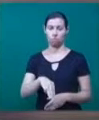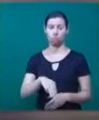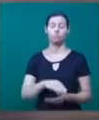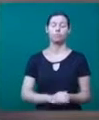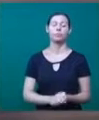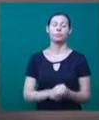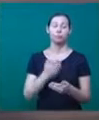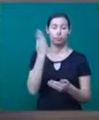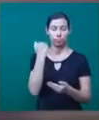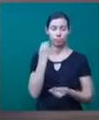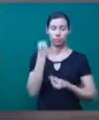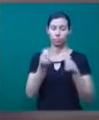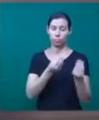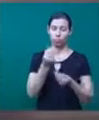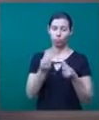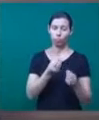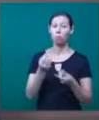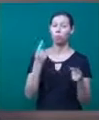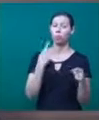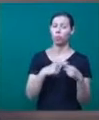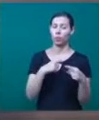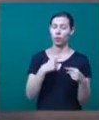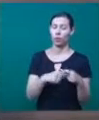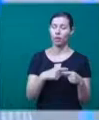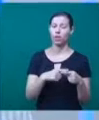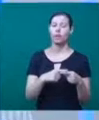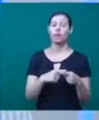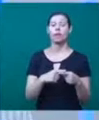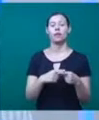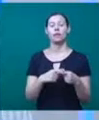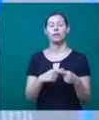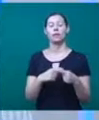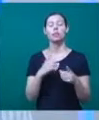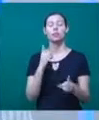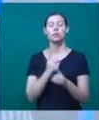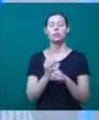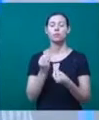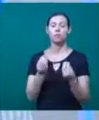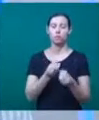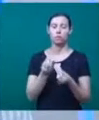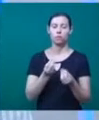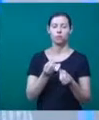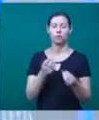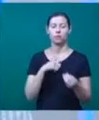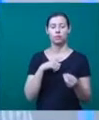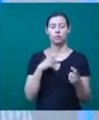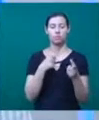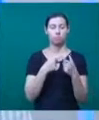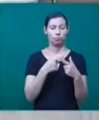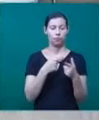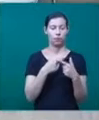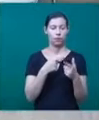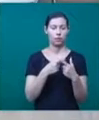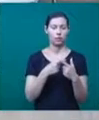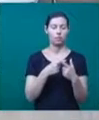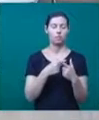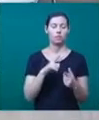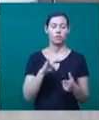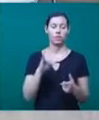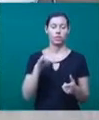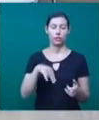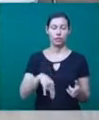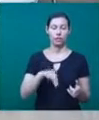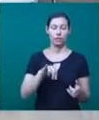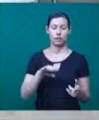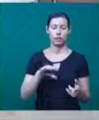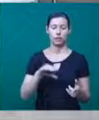tratamento, diagnóstico, inclusive. Aqui comigo, o médico neurologista, Dr. Vinícius Teodoro. Dr. Vinícius, muito obrigado pela presença. Quando a gente fala de